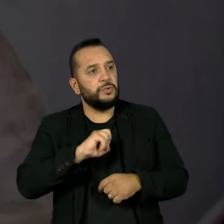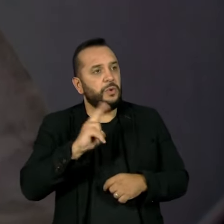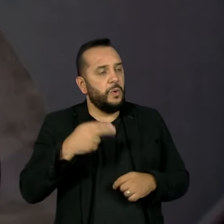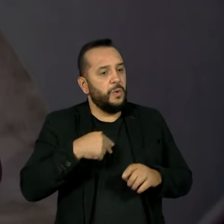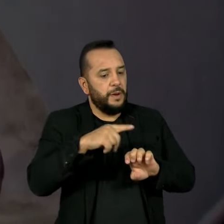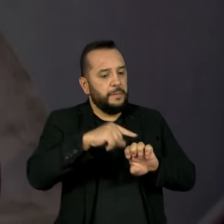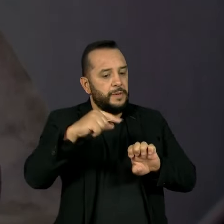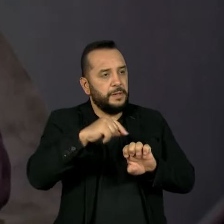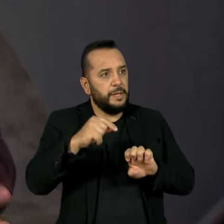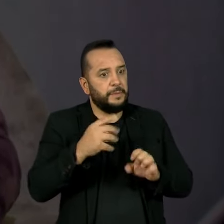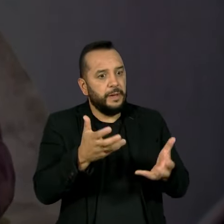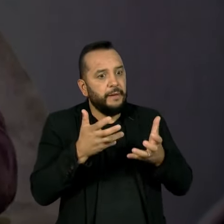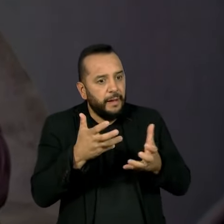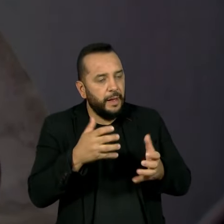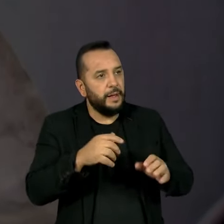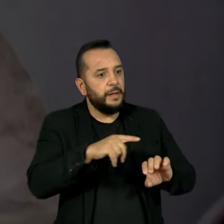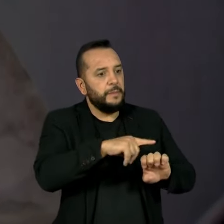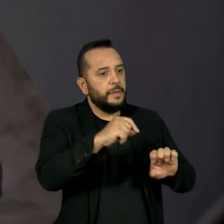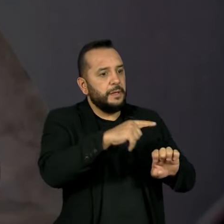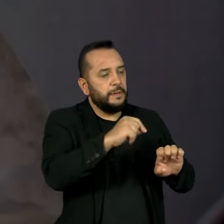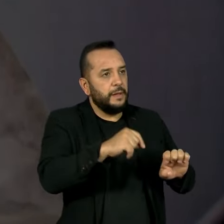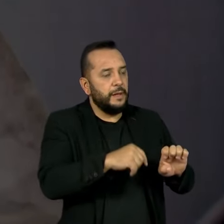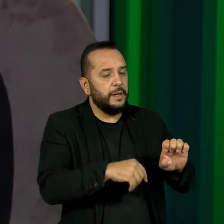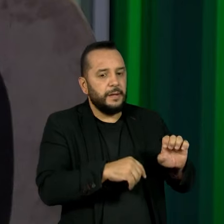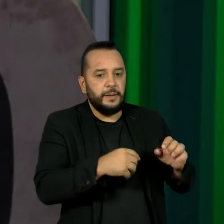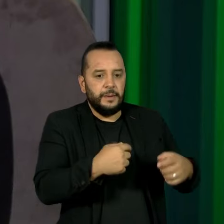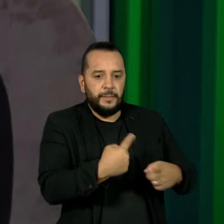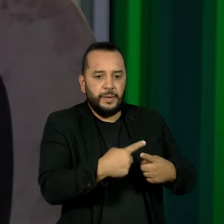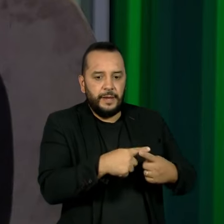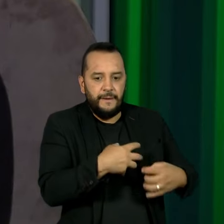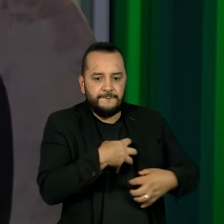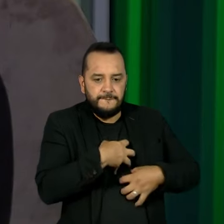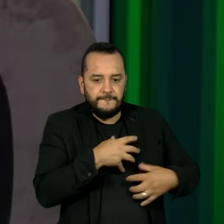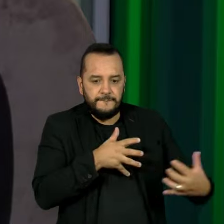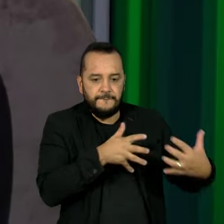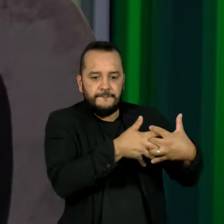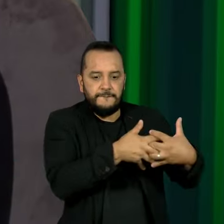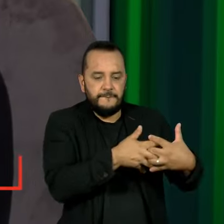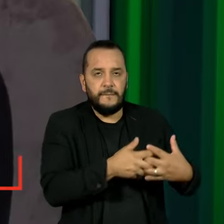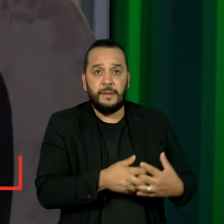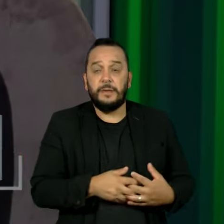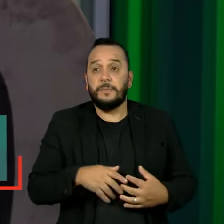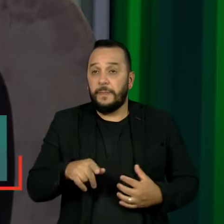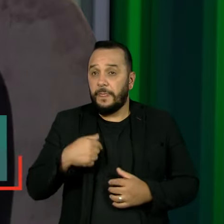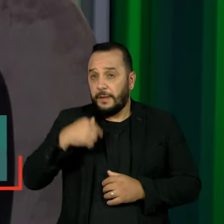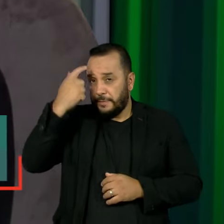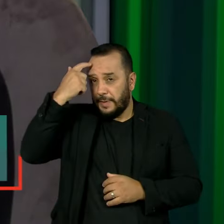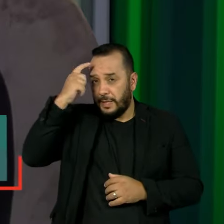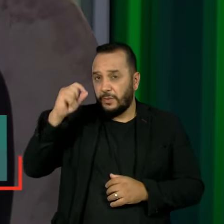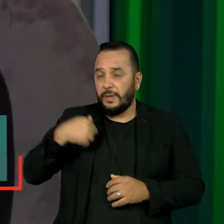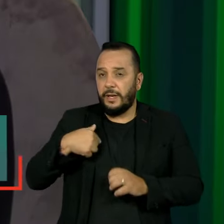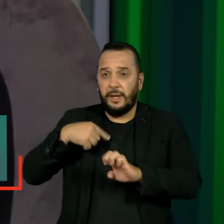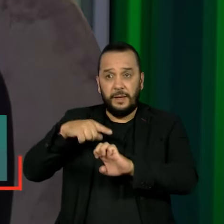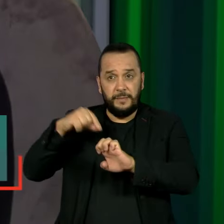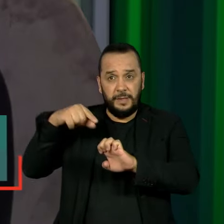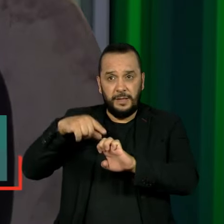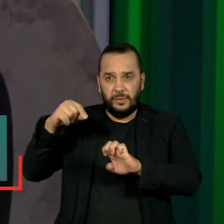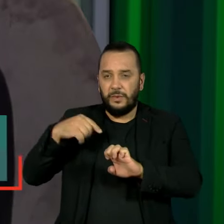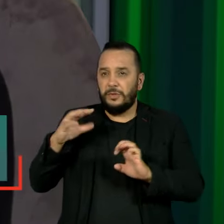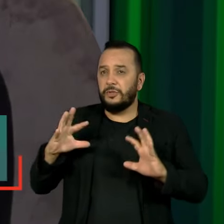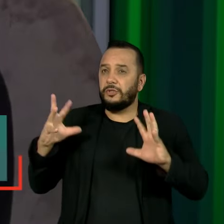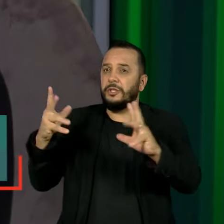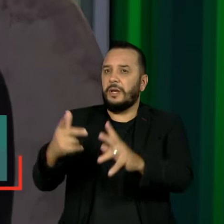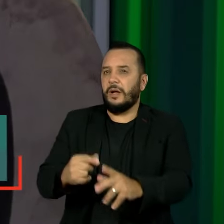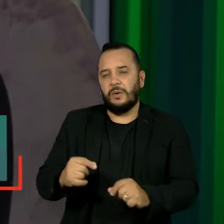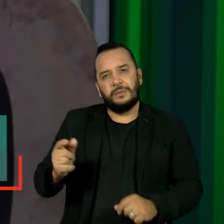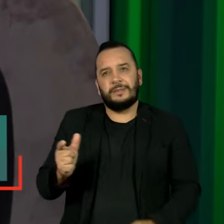empreender por vocação? Faz diferença para o empreendedor lá na ponta? Quando a gente pensa em empreendedores no geral, a gente tem um estereótipo que todos